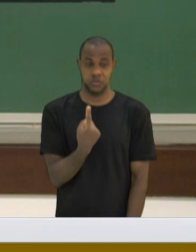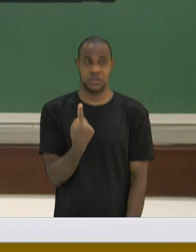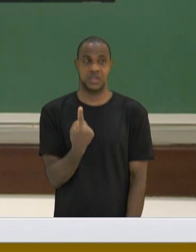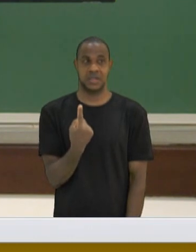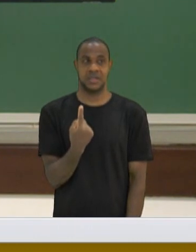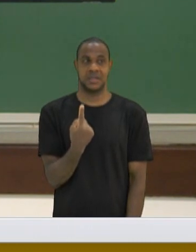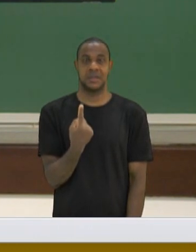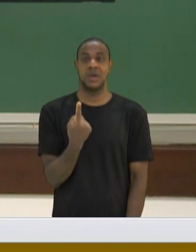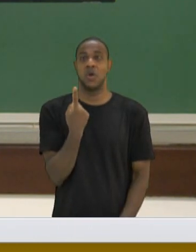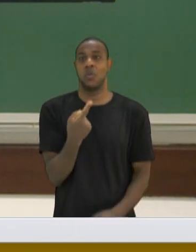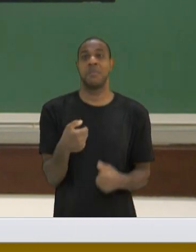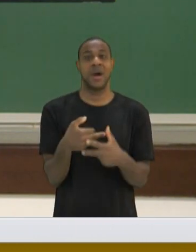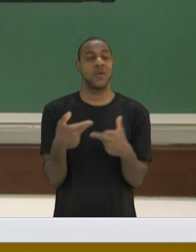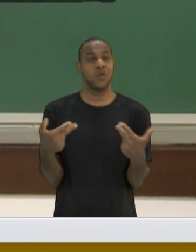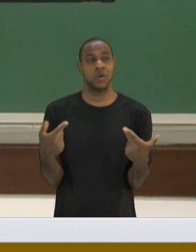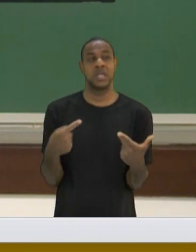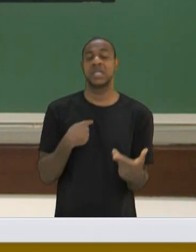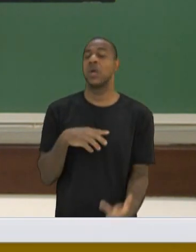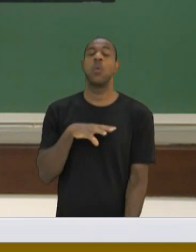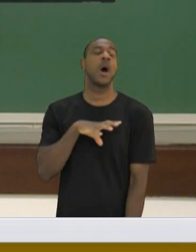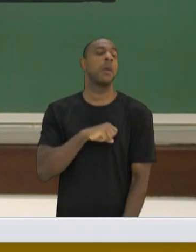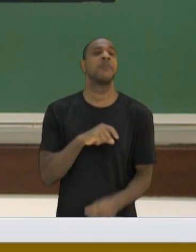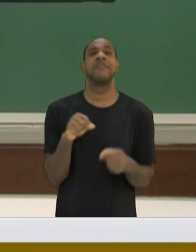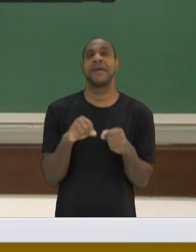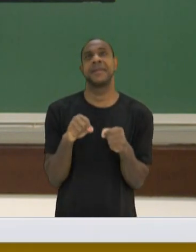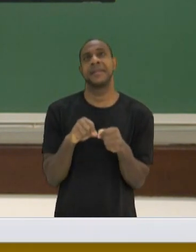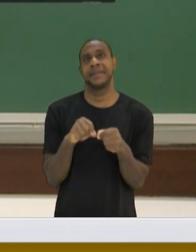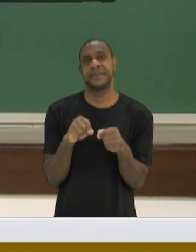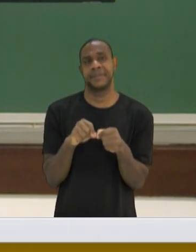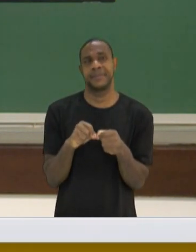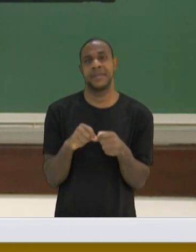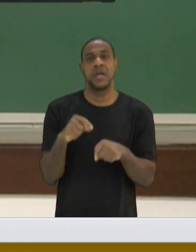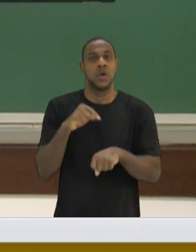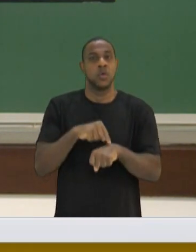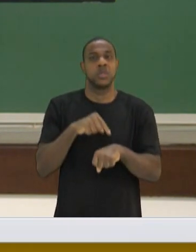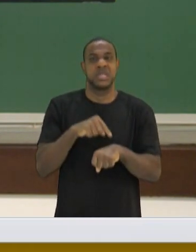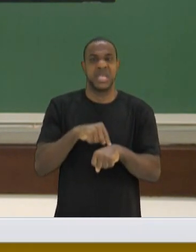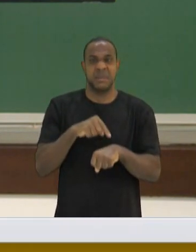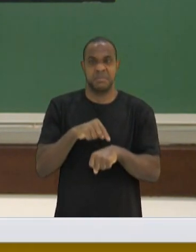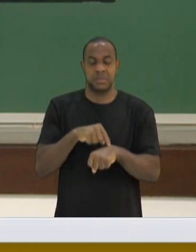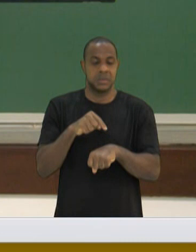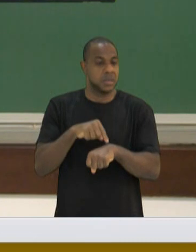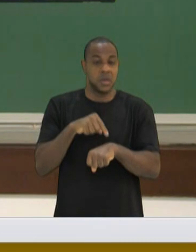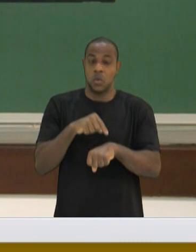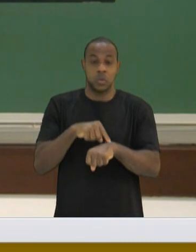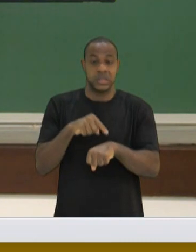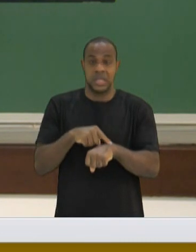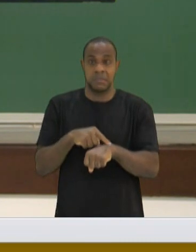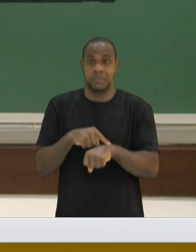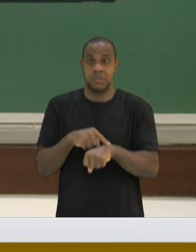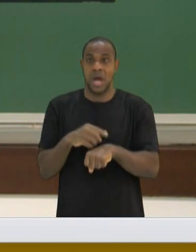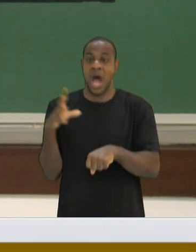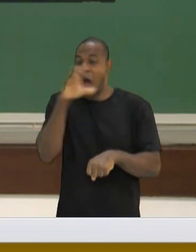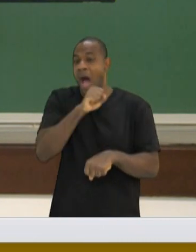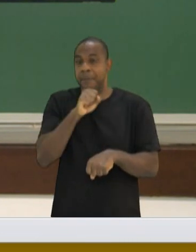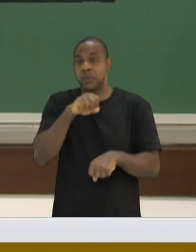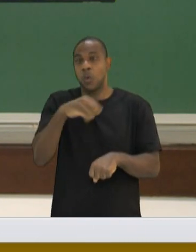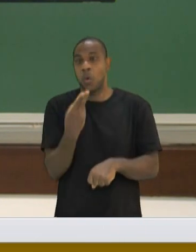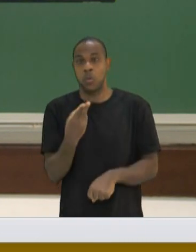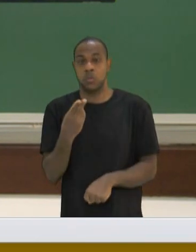por uma coisa que eu amo fazer o tempo passa rápido o tempo demora